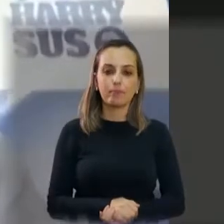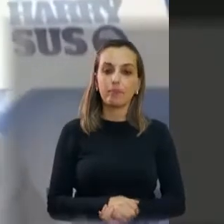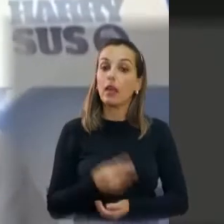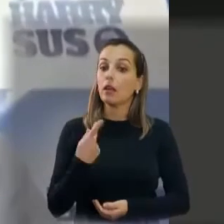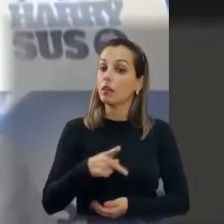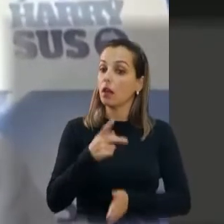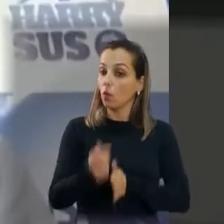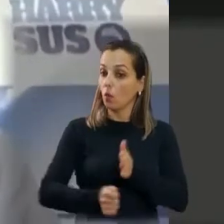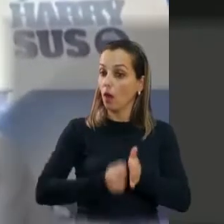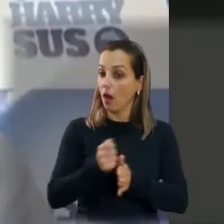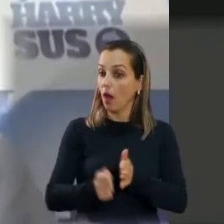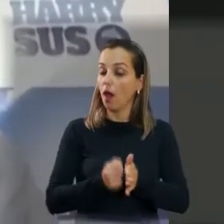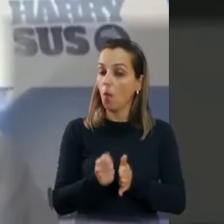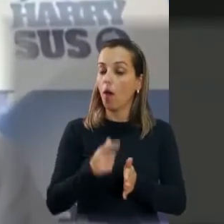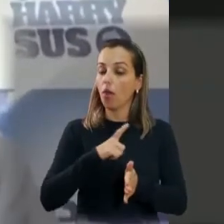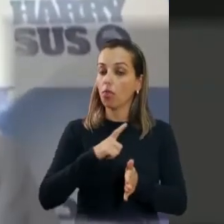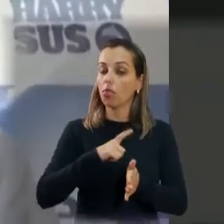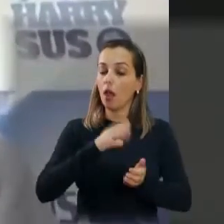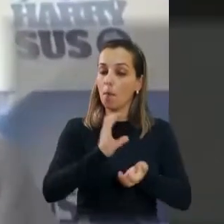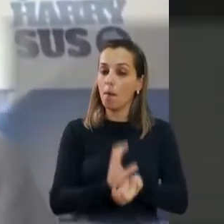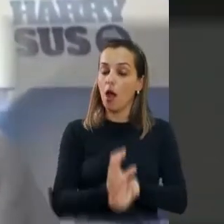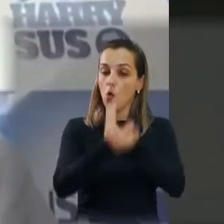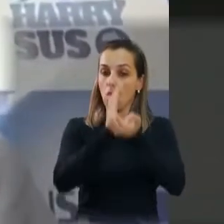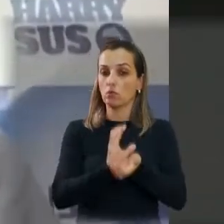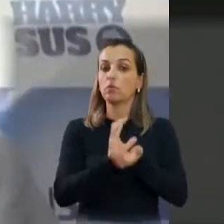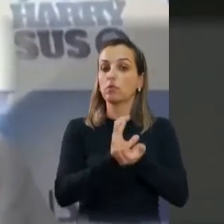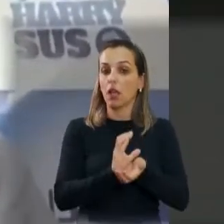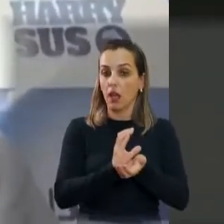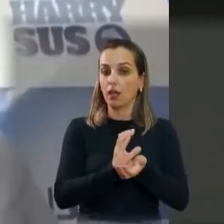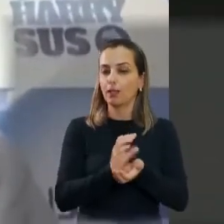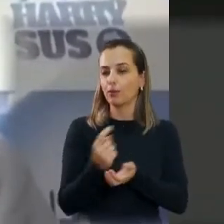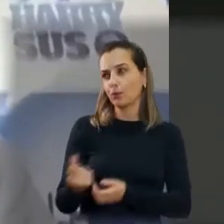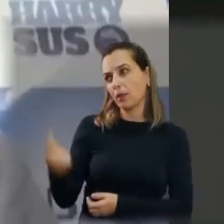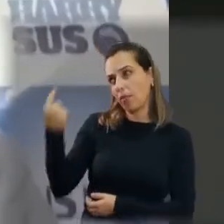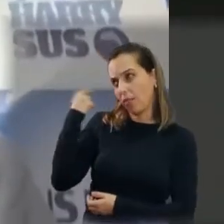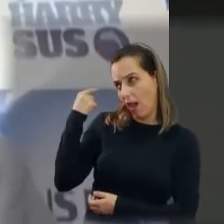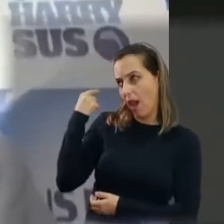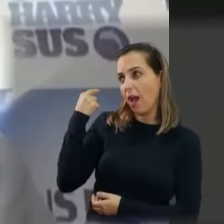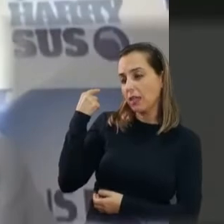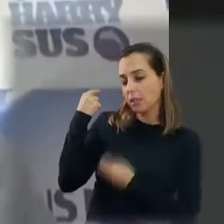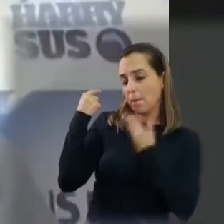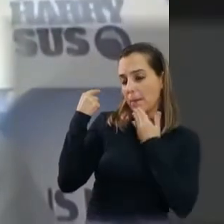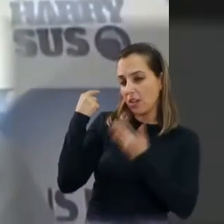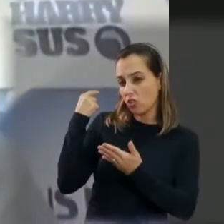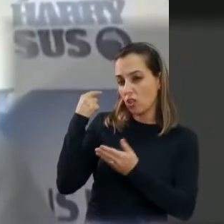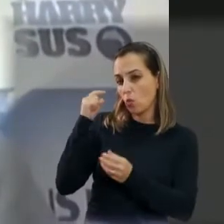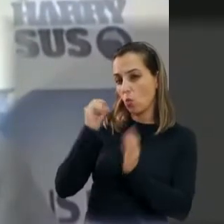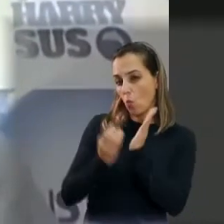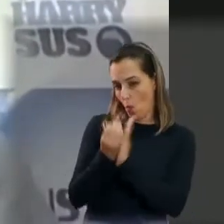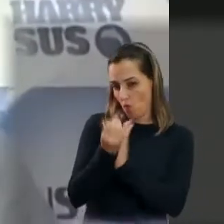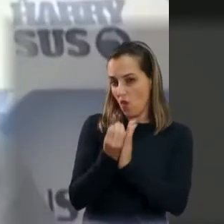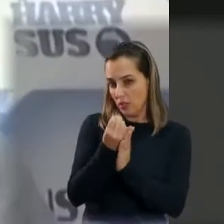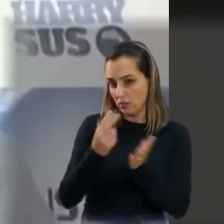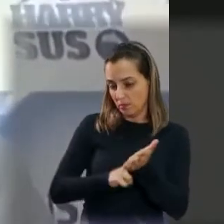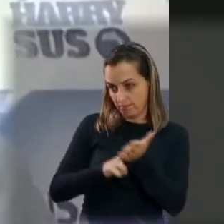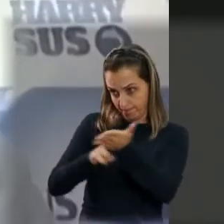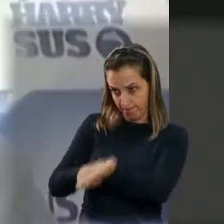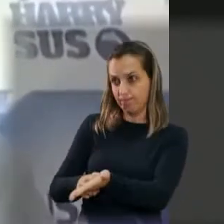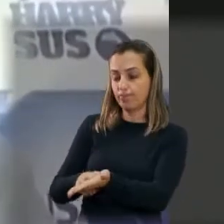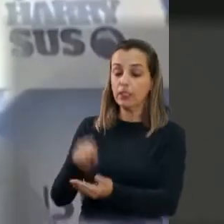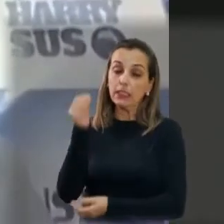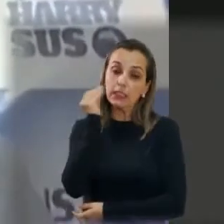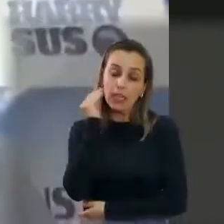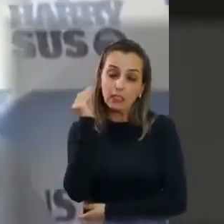temos o Conselho, lá atrás, exigiu por ofício a questão dos